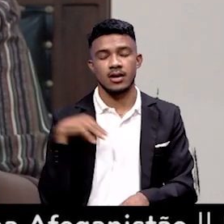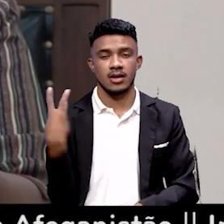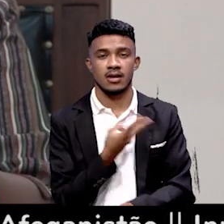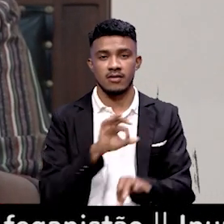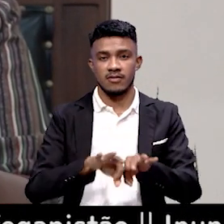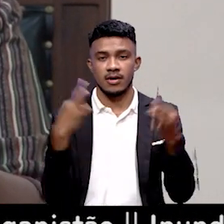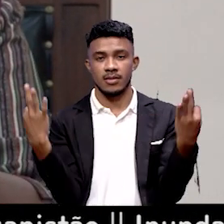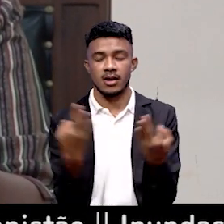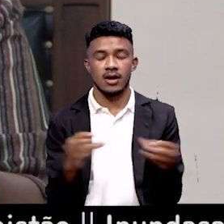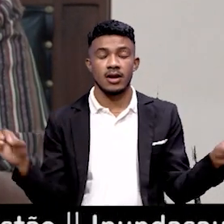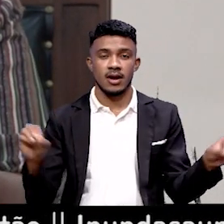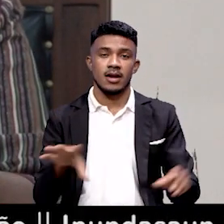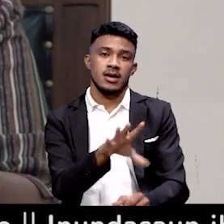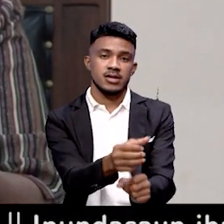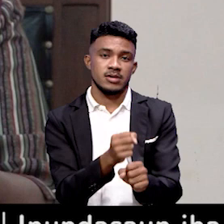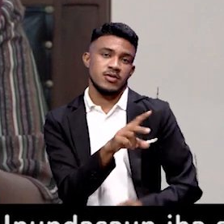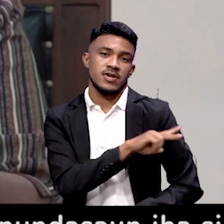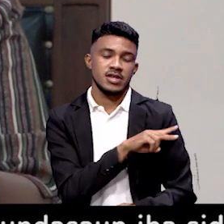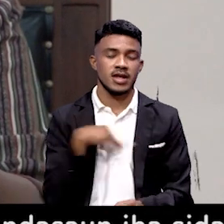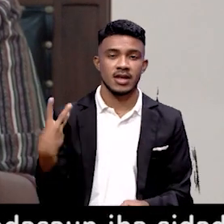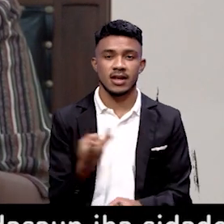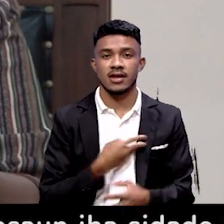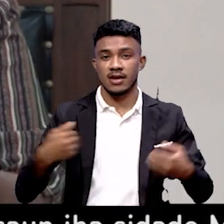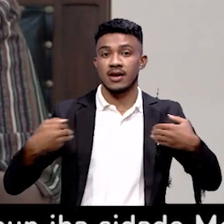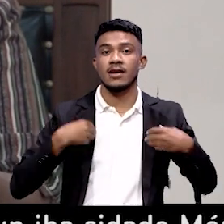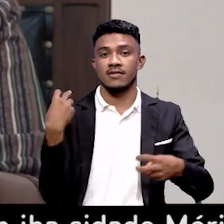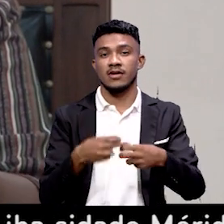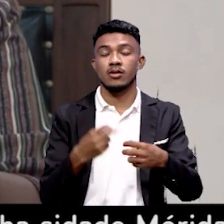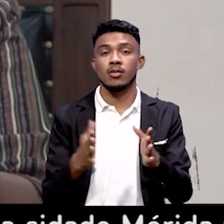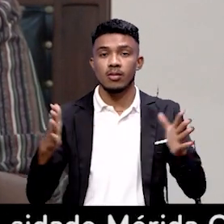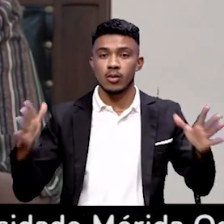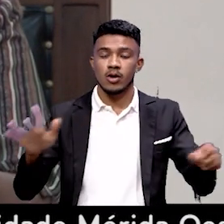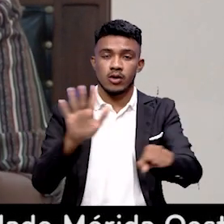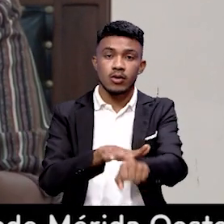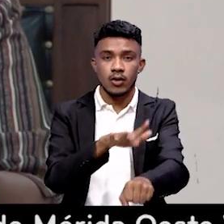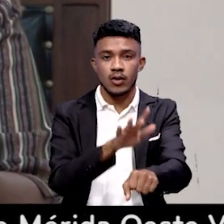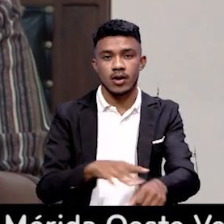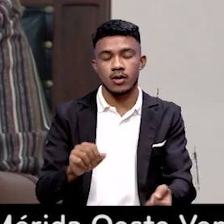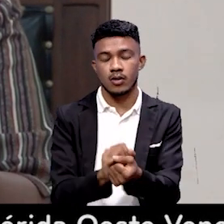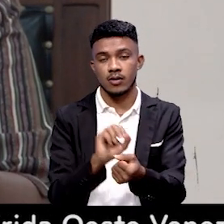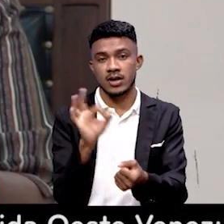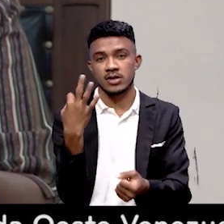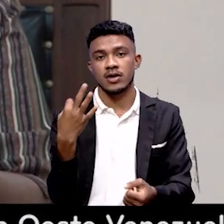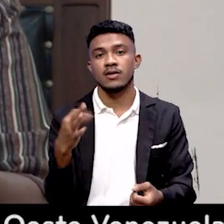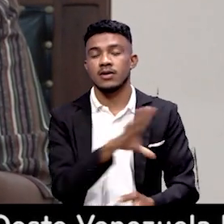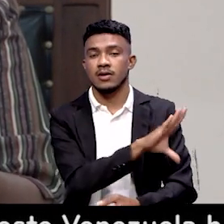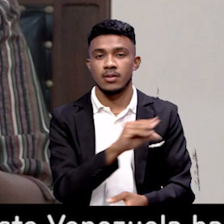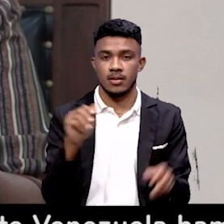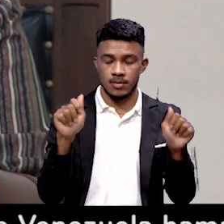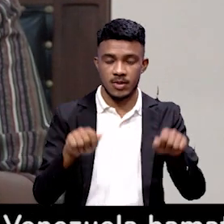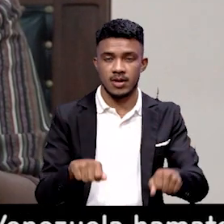Carrega a vacina, automaticamente, risco de volta com a Covid-19 e vele